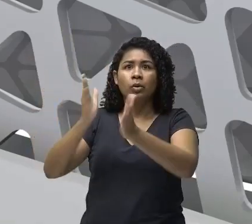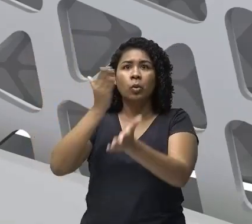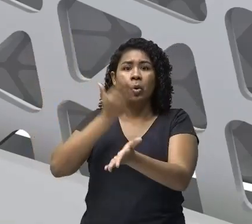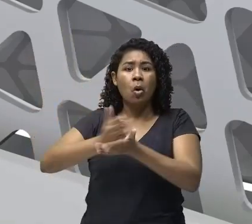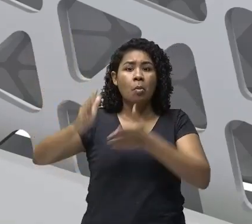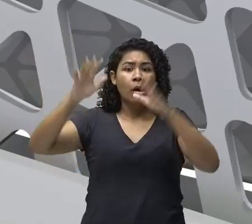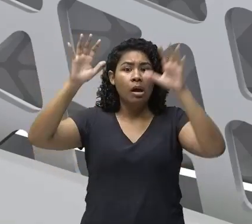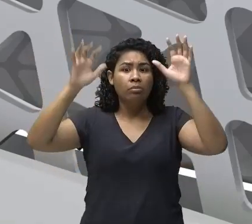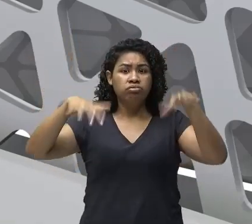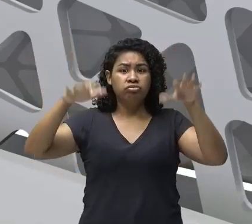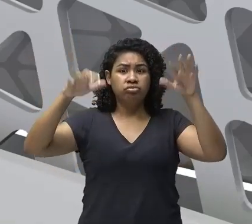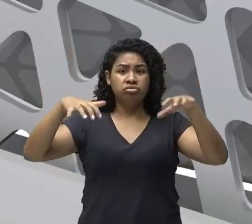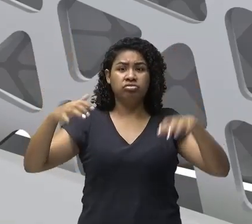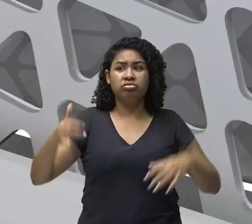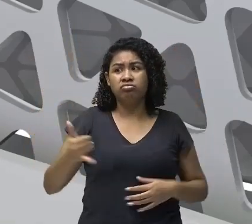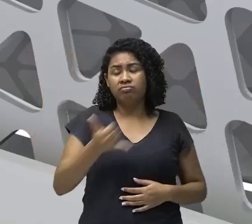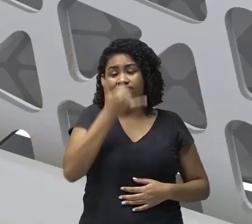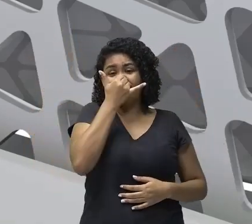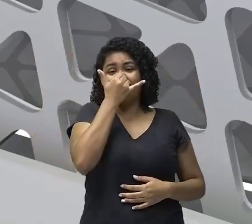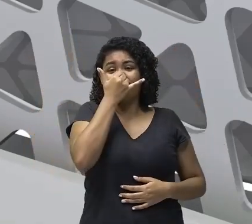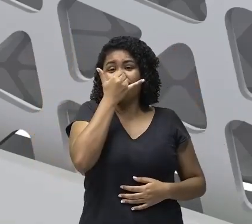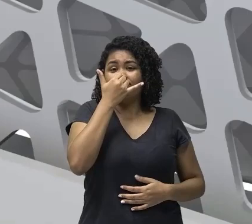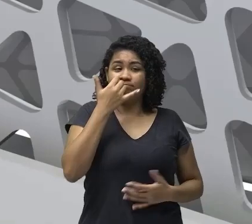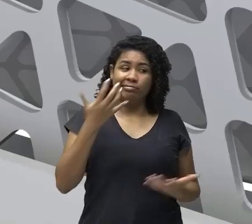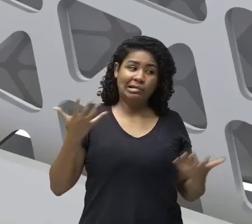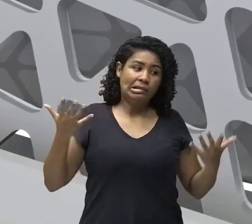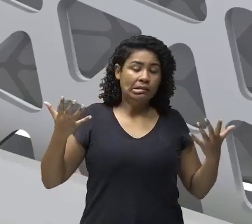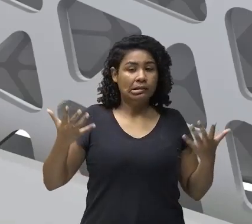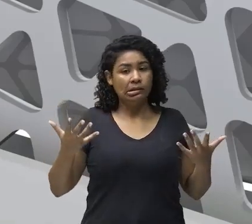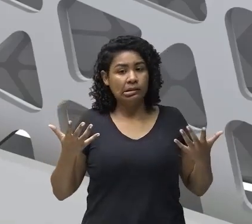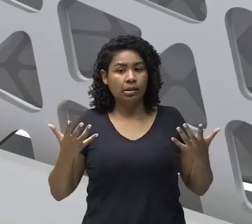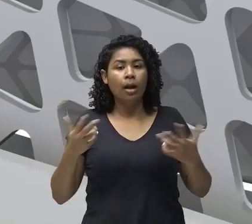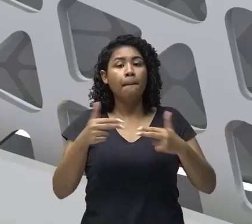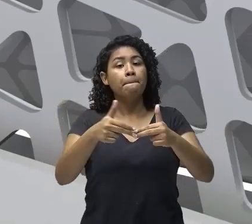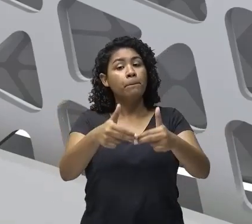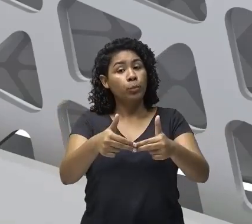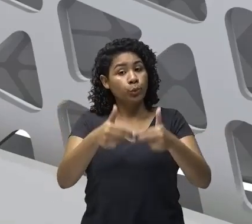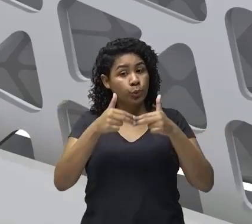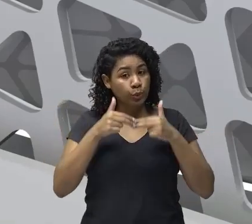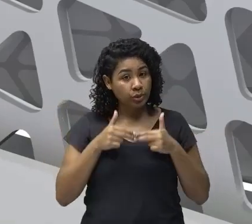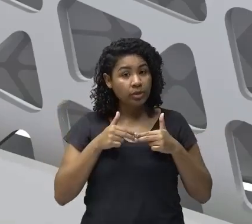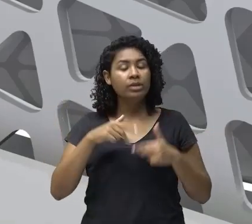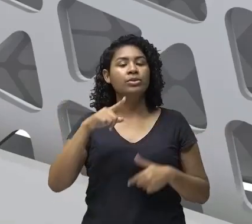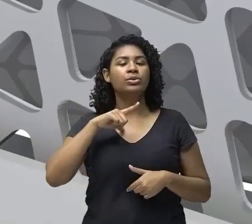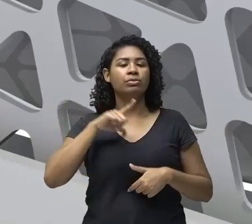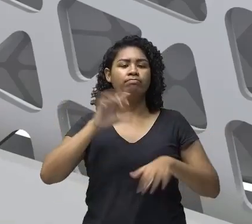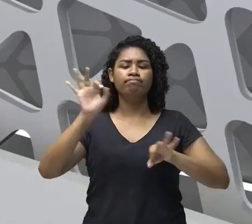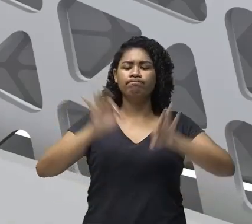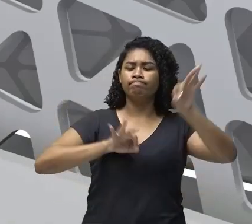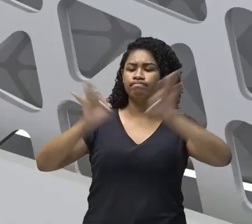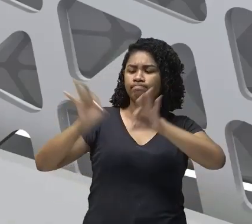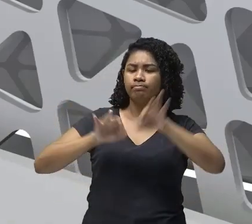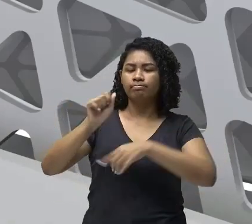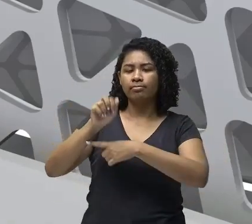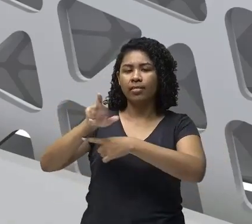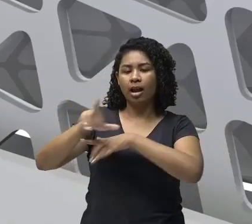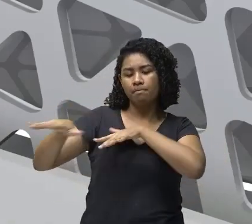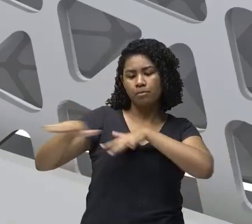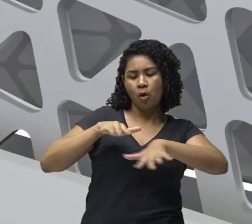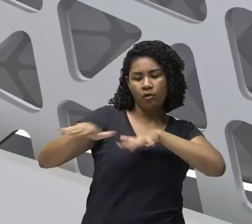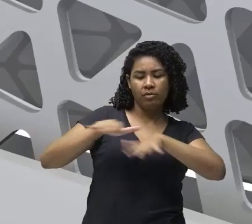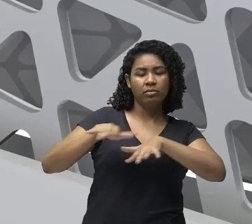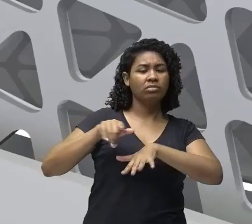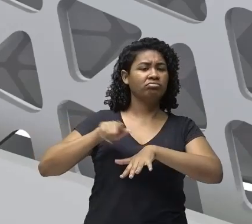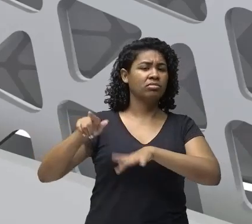sua característica do dia. Então, a formação dessas frentes e os movimentos do ar, eles são responsáveis